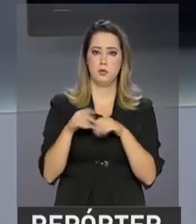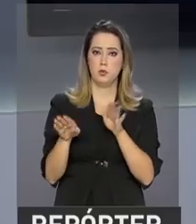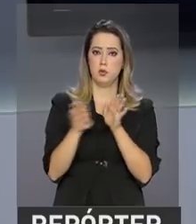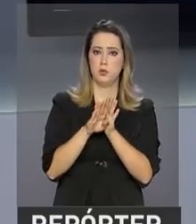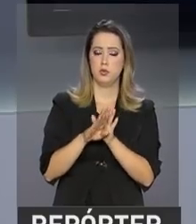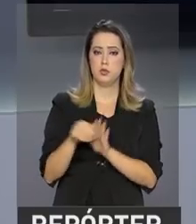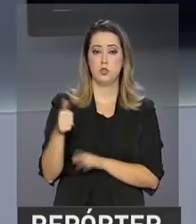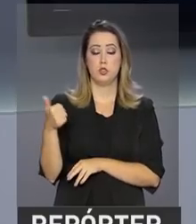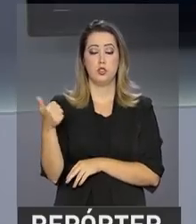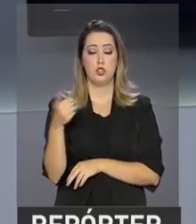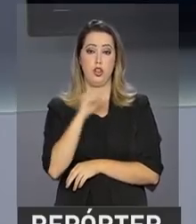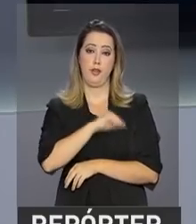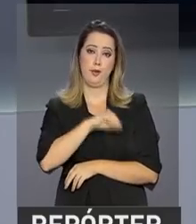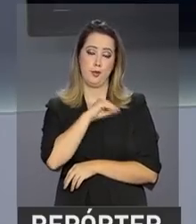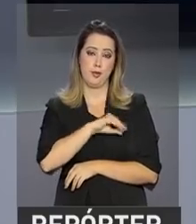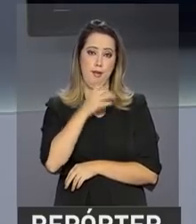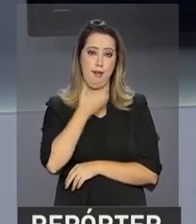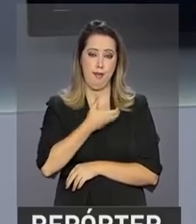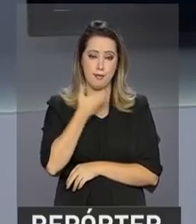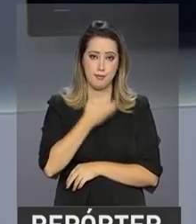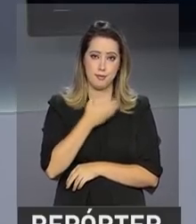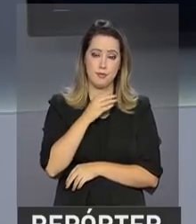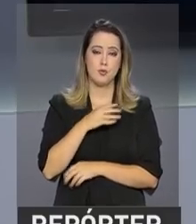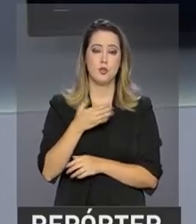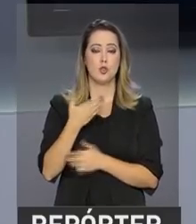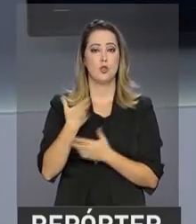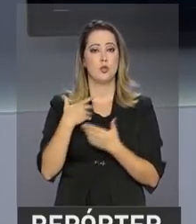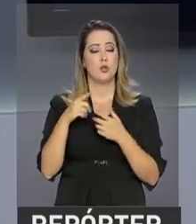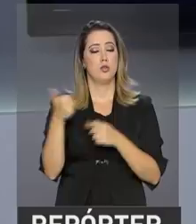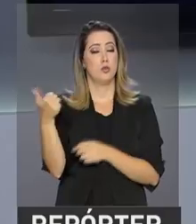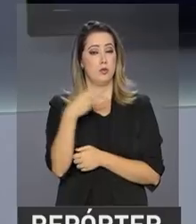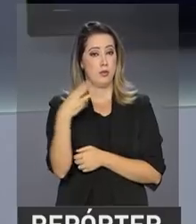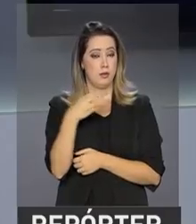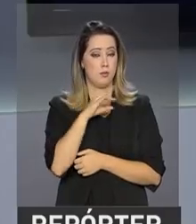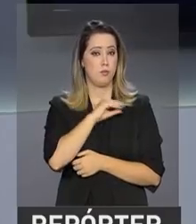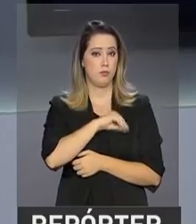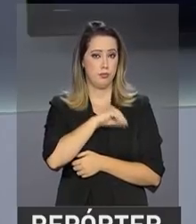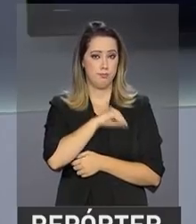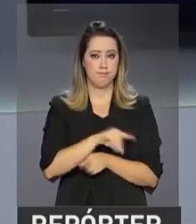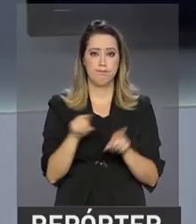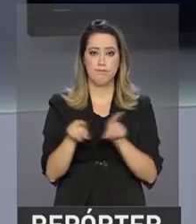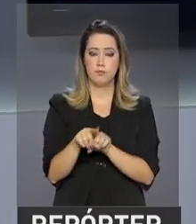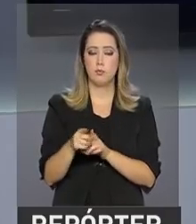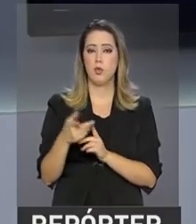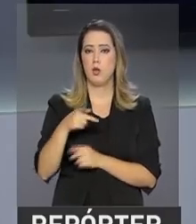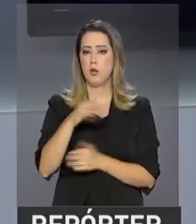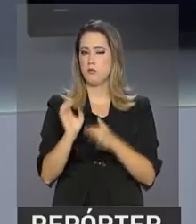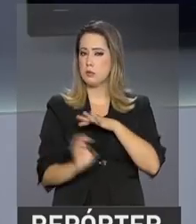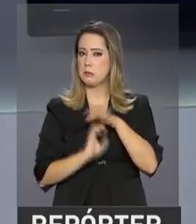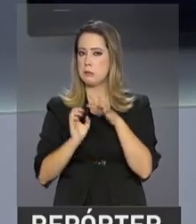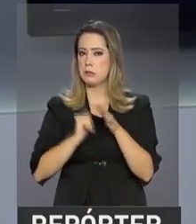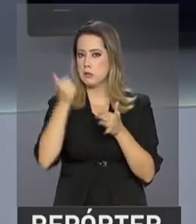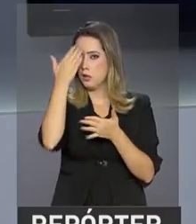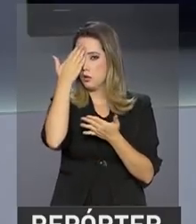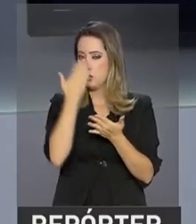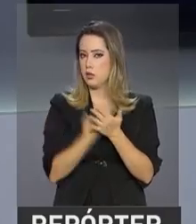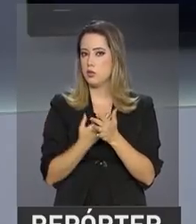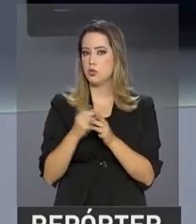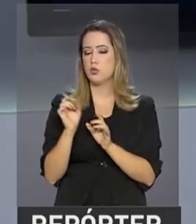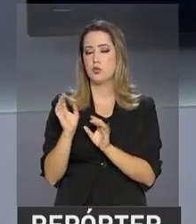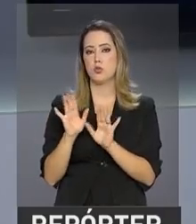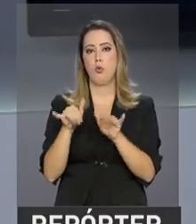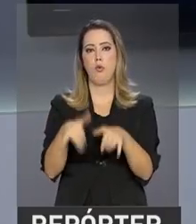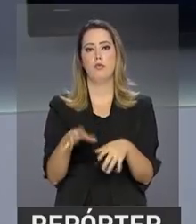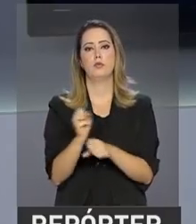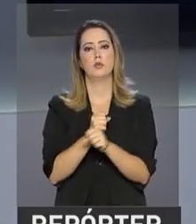13º dados da confederação nacional do comércio mostram que os empresários estão otimistas com a chegada do fim do